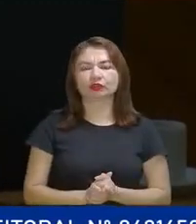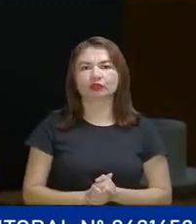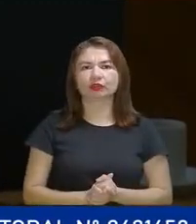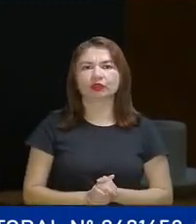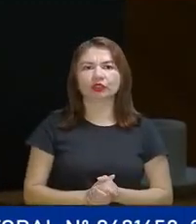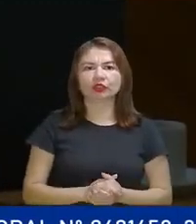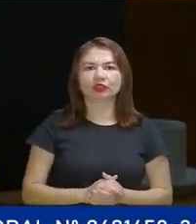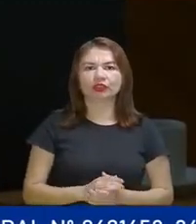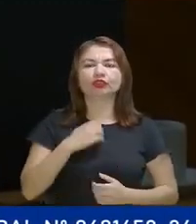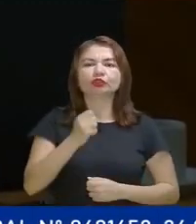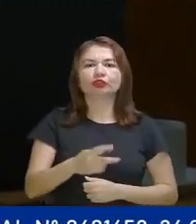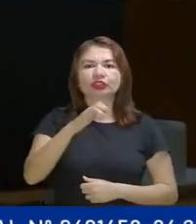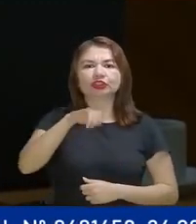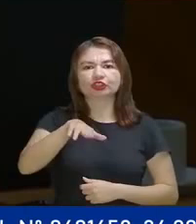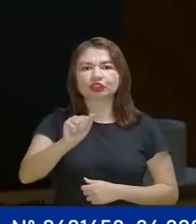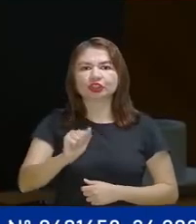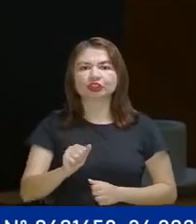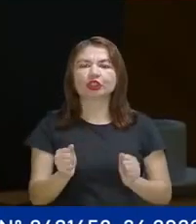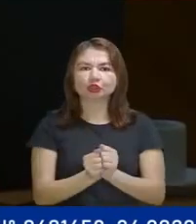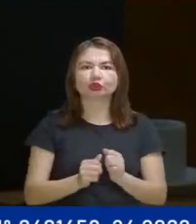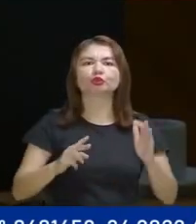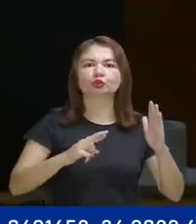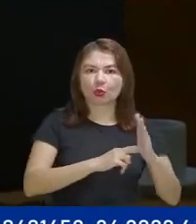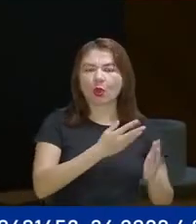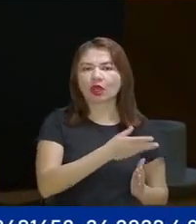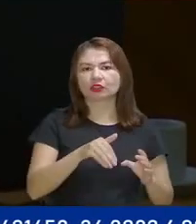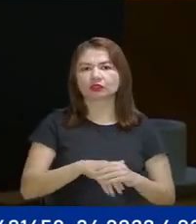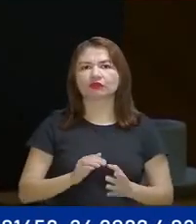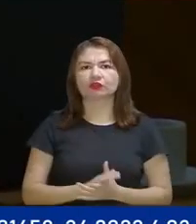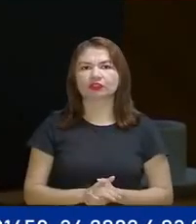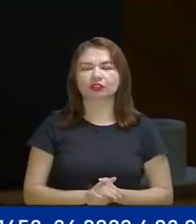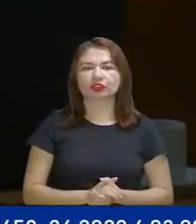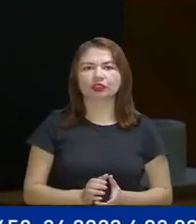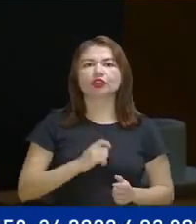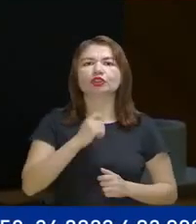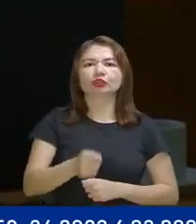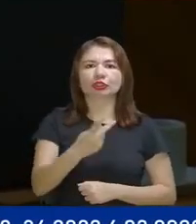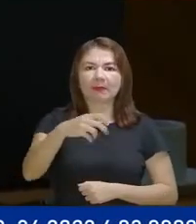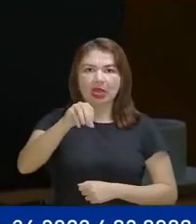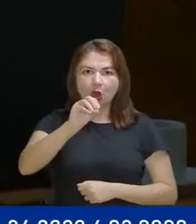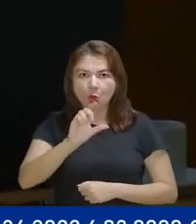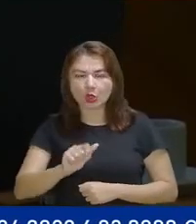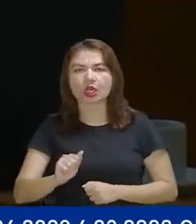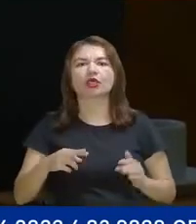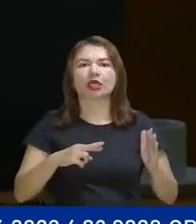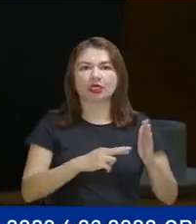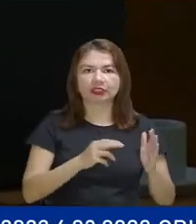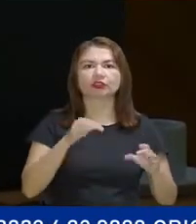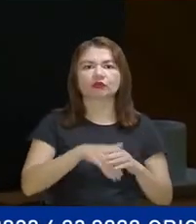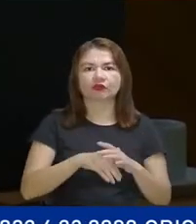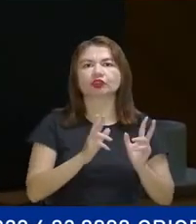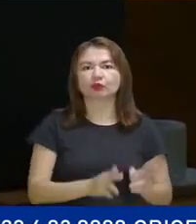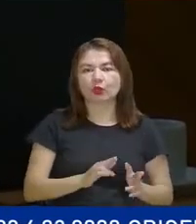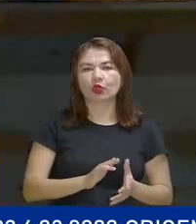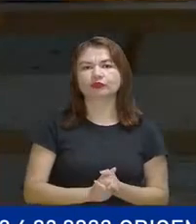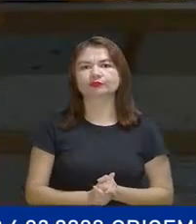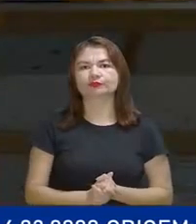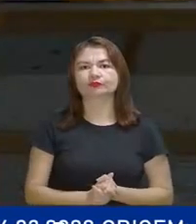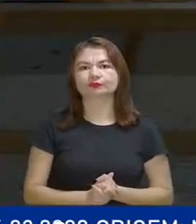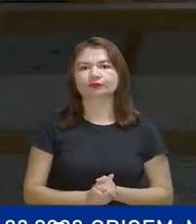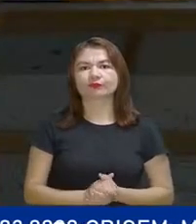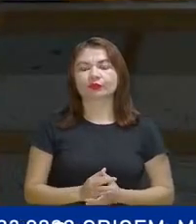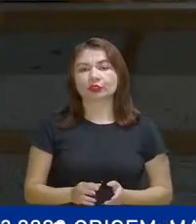Com o relator, presidente. Juiz Paola Santos. Acompanho o relator. E Rivaldo Valente. Acompanho o relator, senhor presidente. Eu também